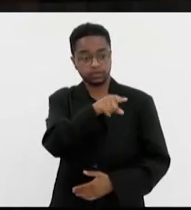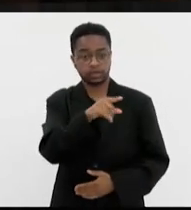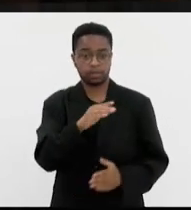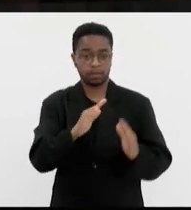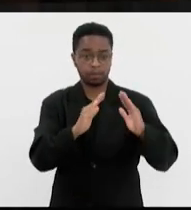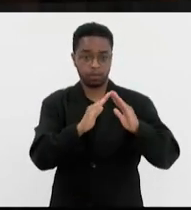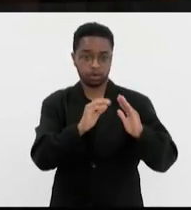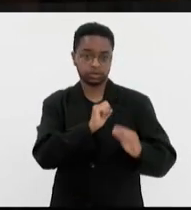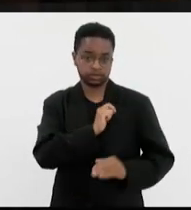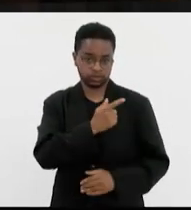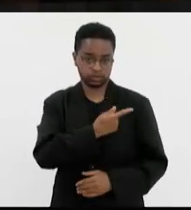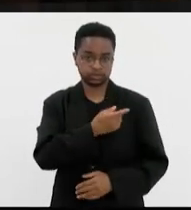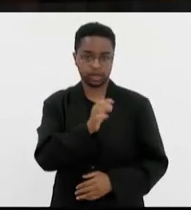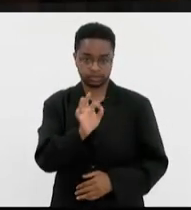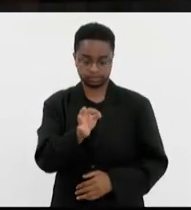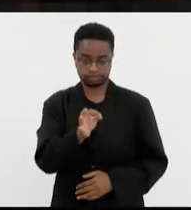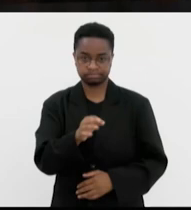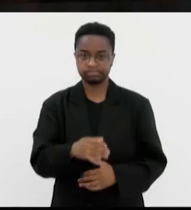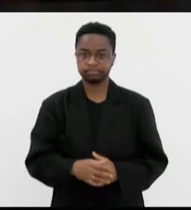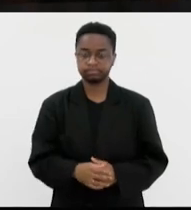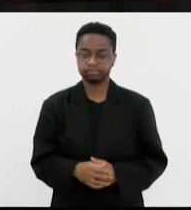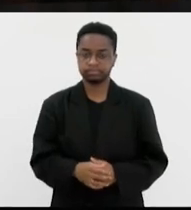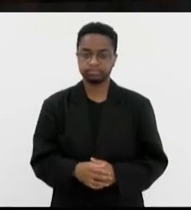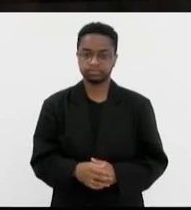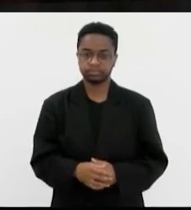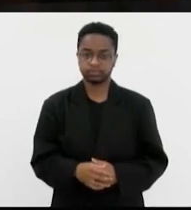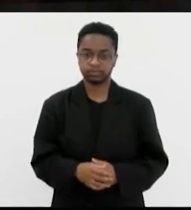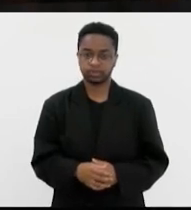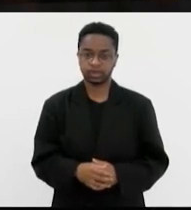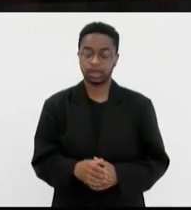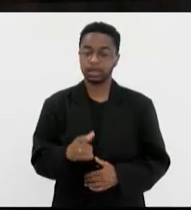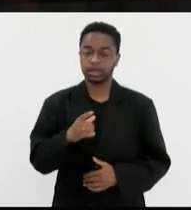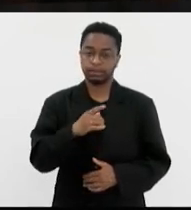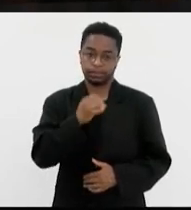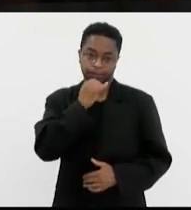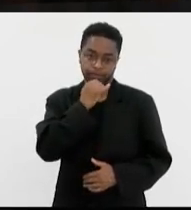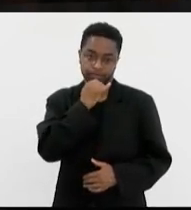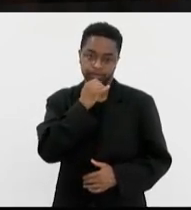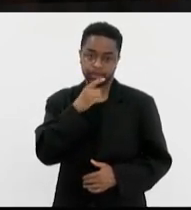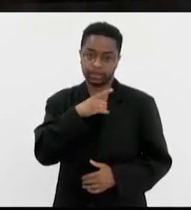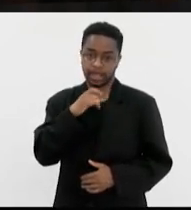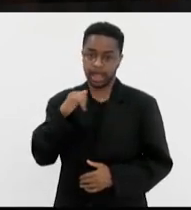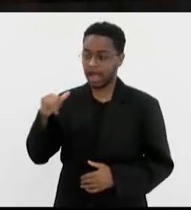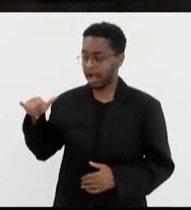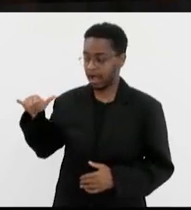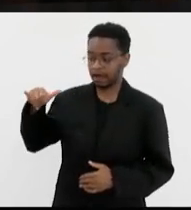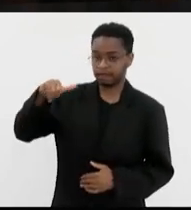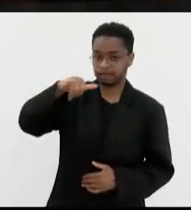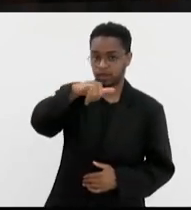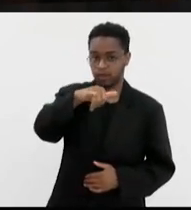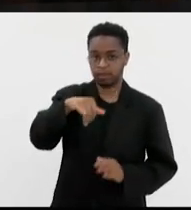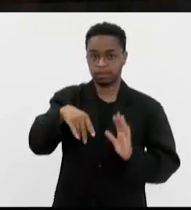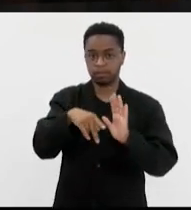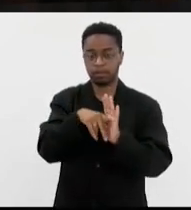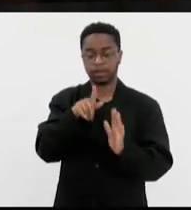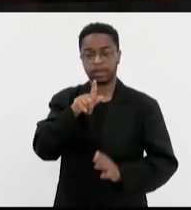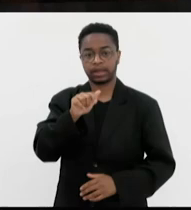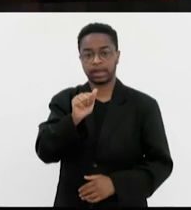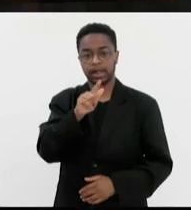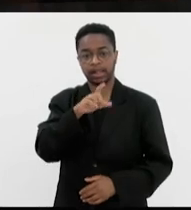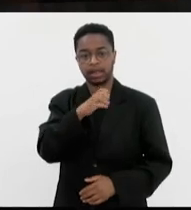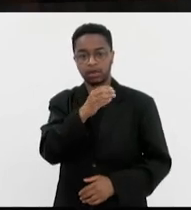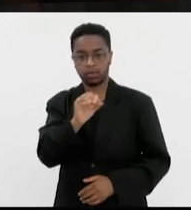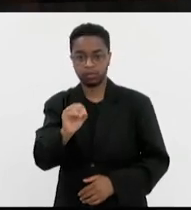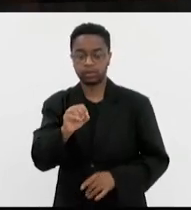município, São Gonçalo, que a rota dos aviões para o Aeroporto Internacional do Galeão ou para o Santos